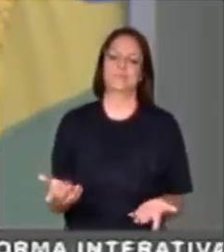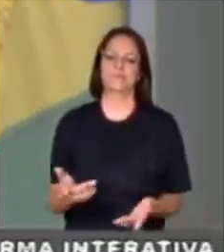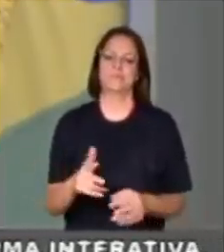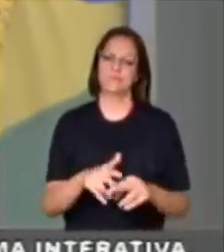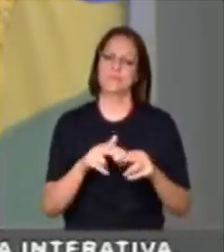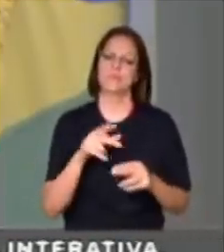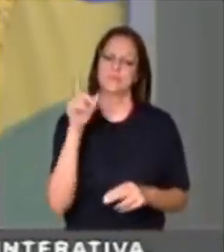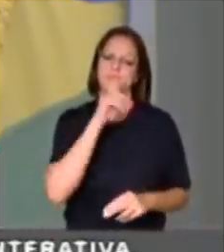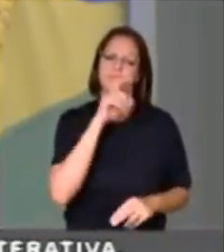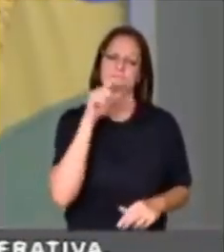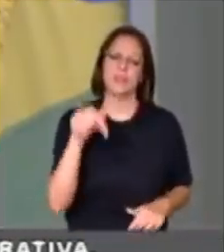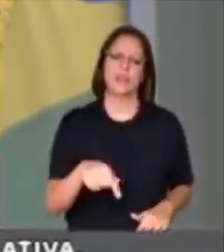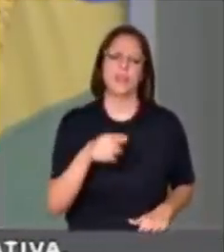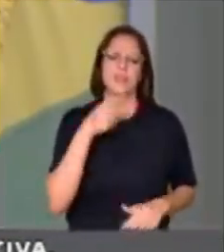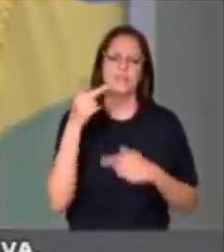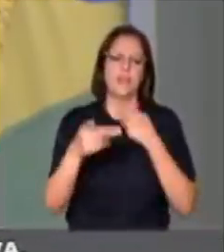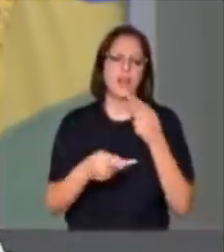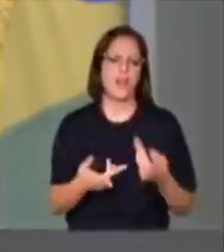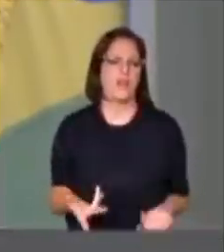sido colocado aqui,